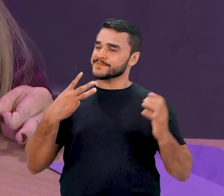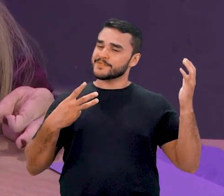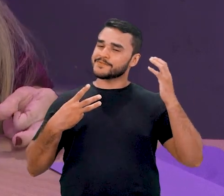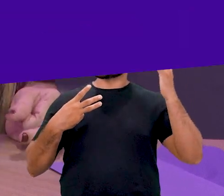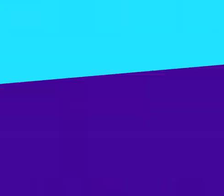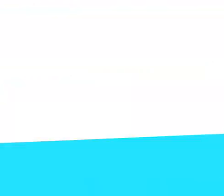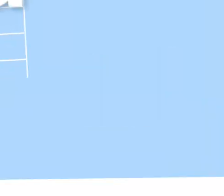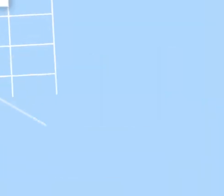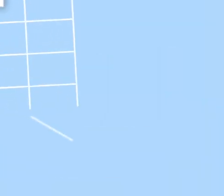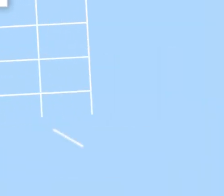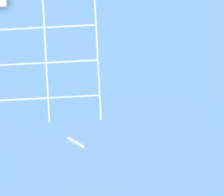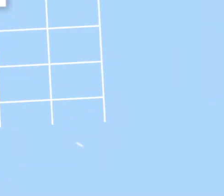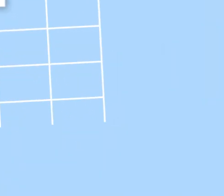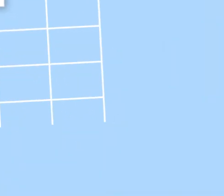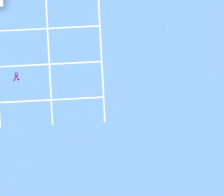Inspira.